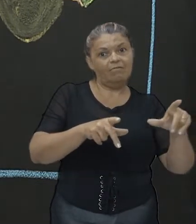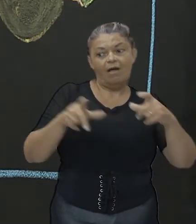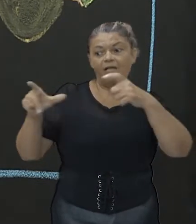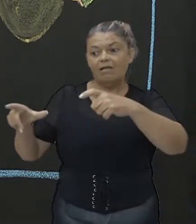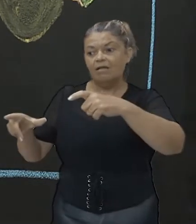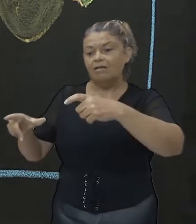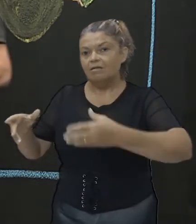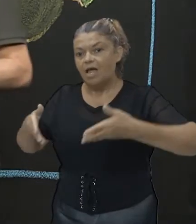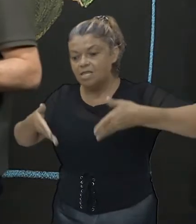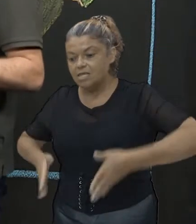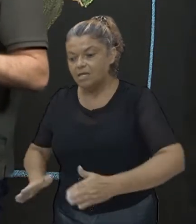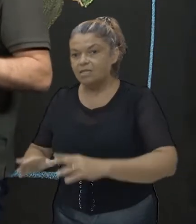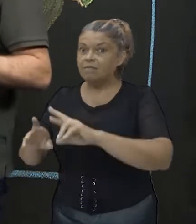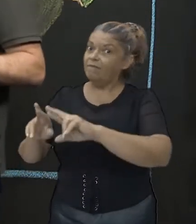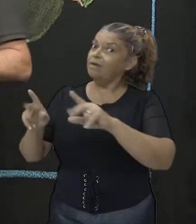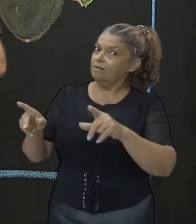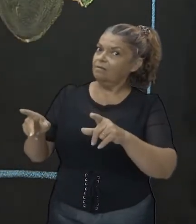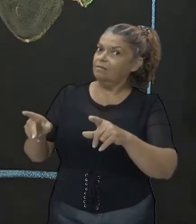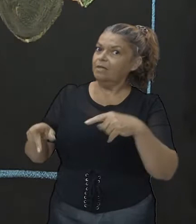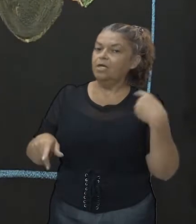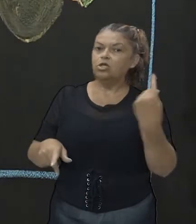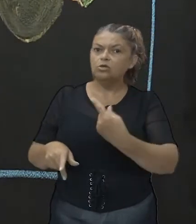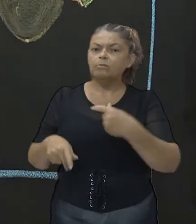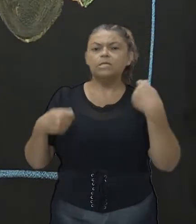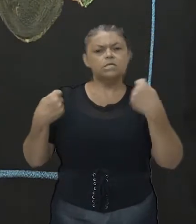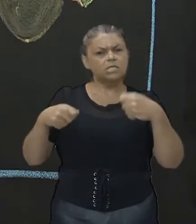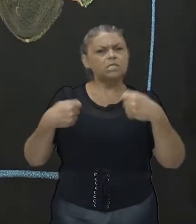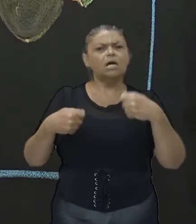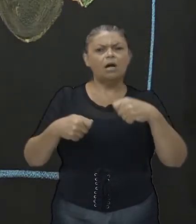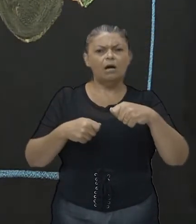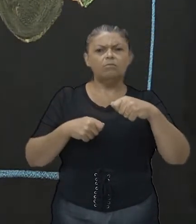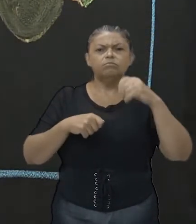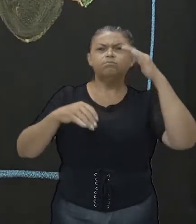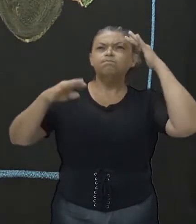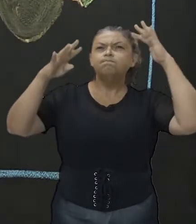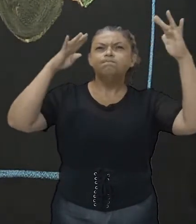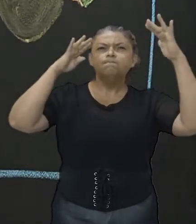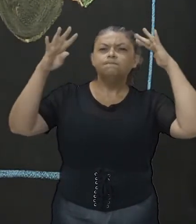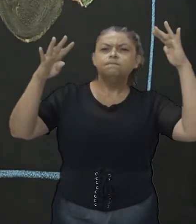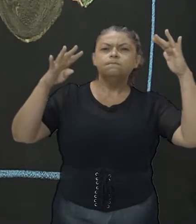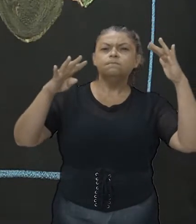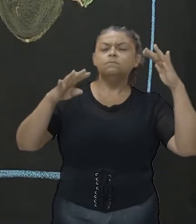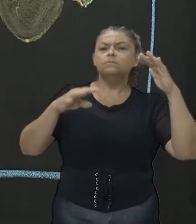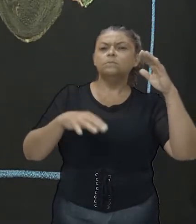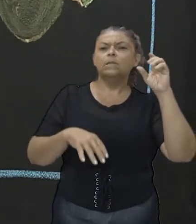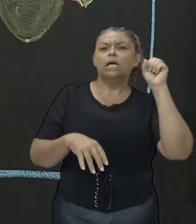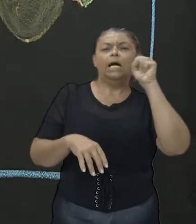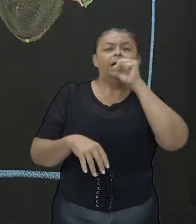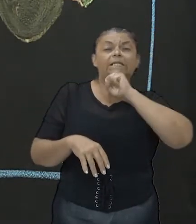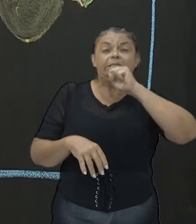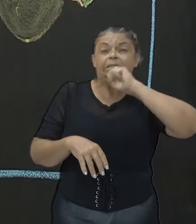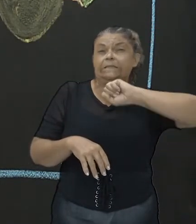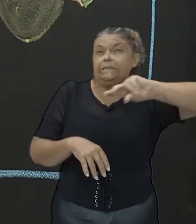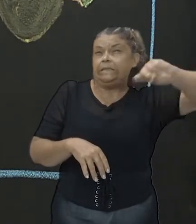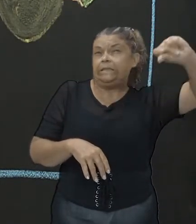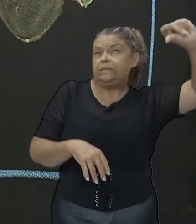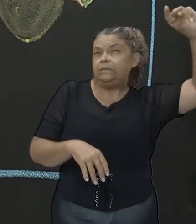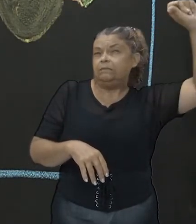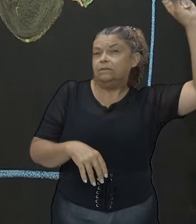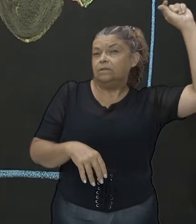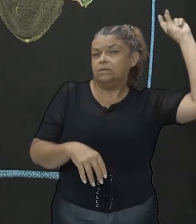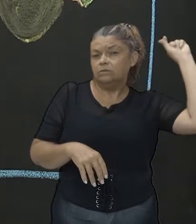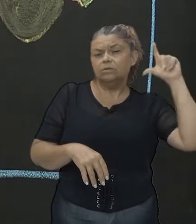enormes populações. A gente precisa então ver esse reflexo das chamadas antigas civilizações existentes na